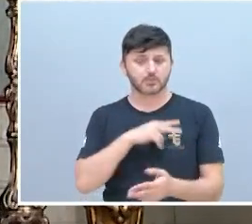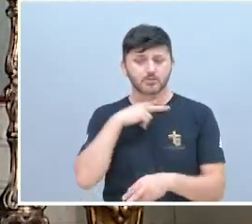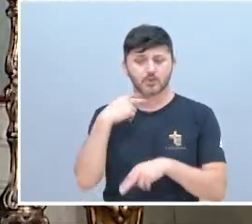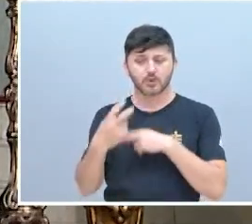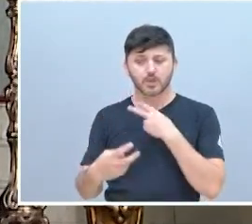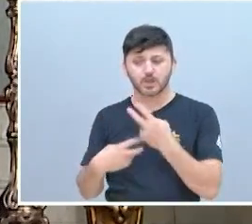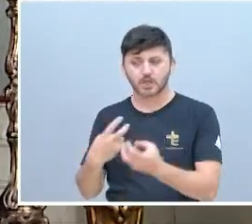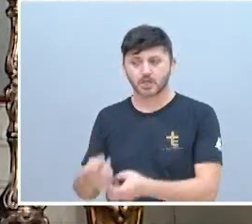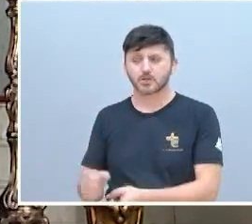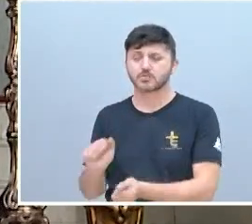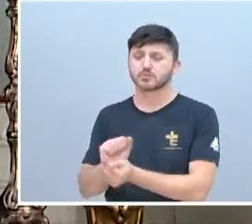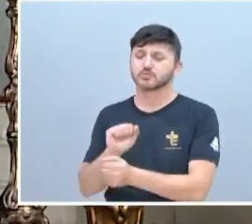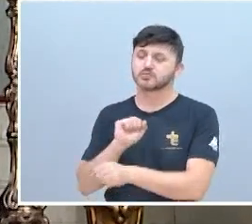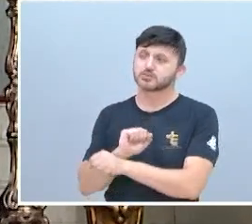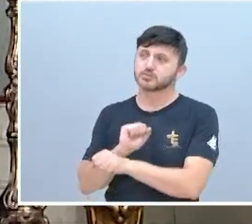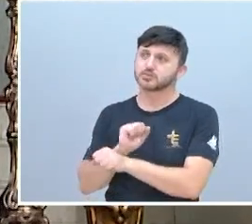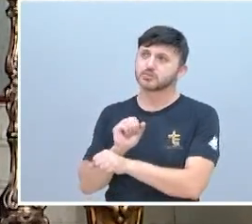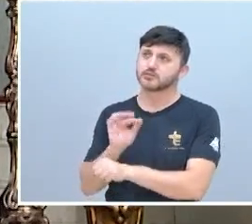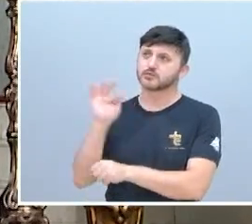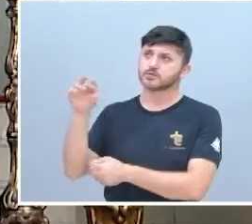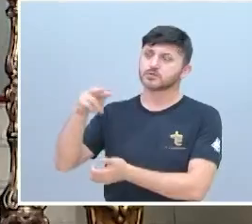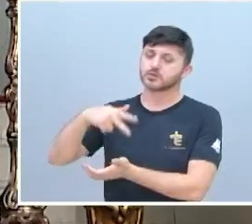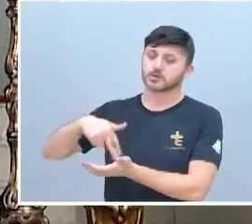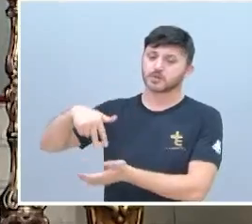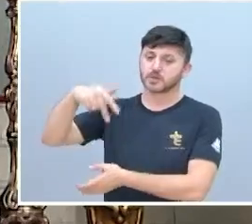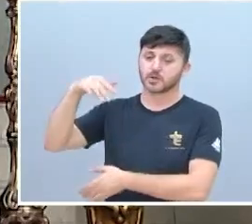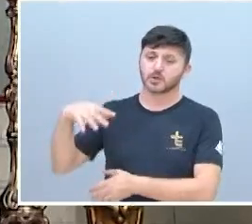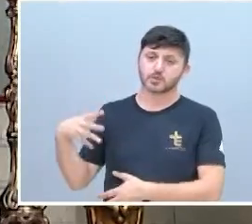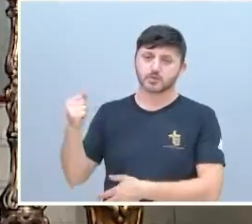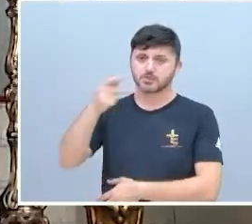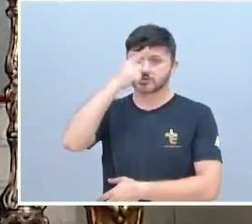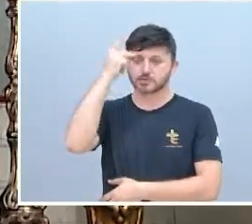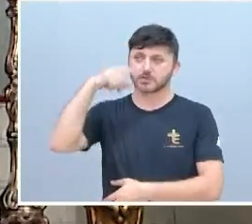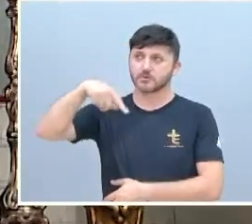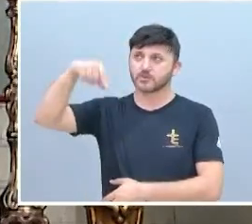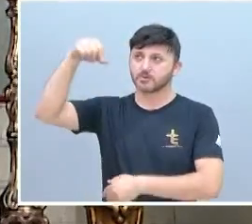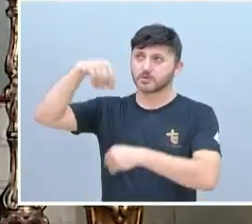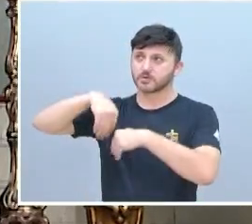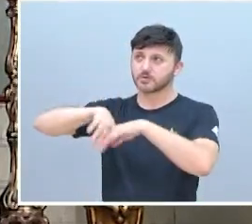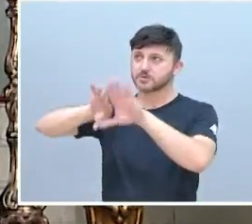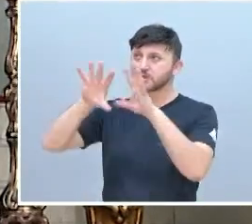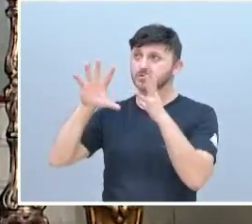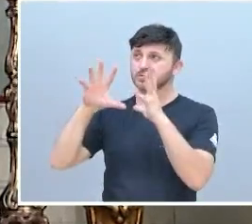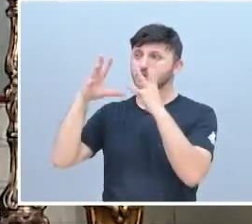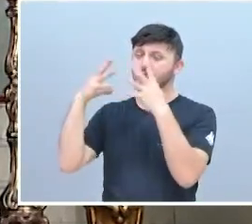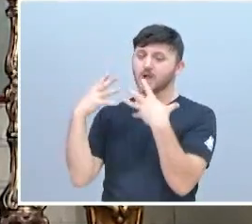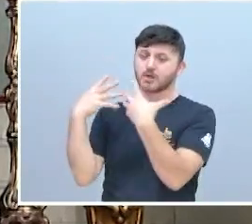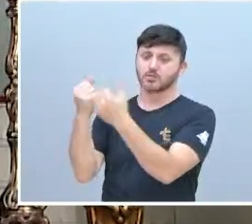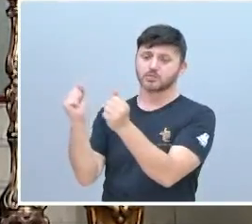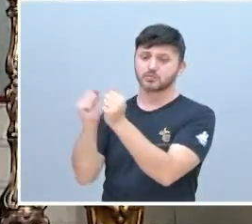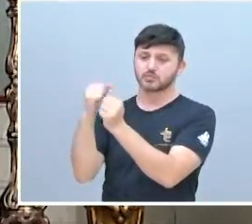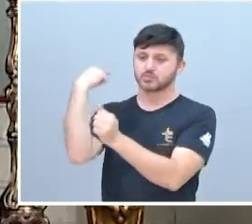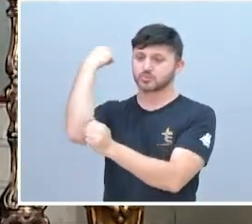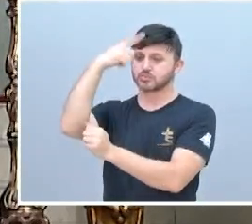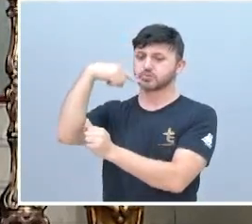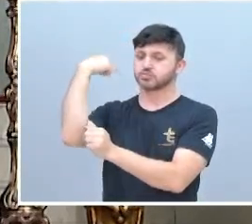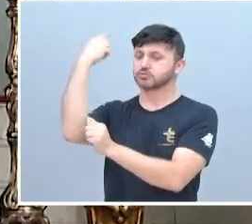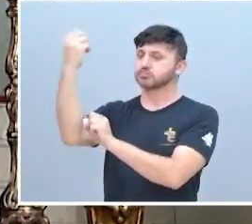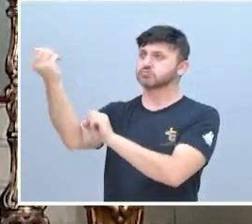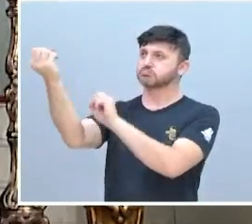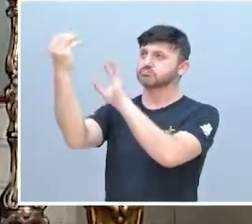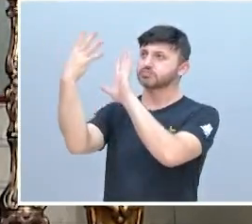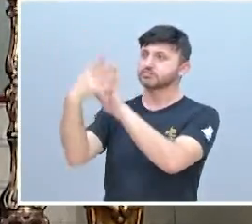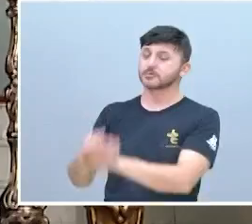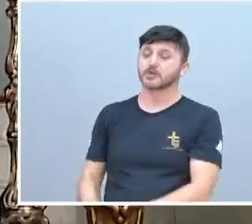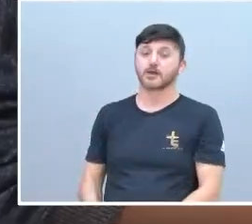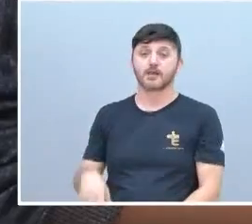na esperança da ressurreição, e de todos os que partiram desta vida, acolhei-os junto a vós na luz da